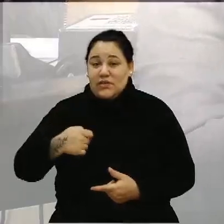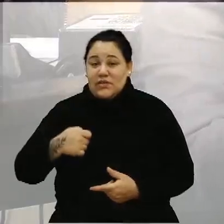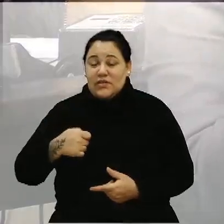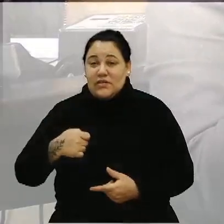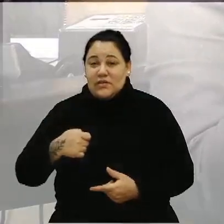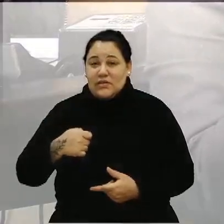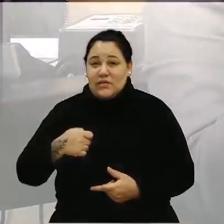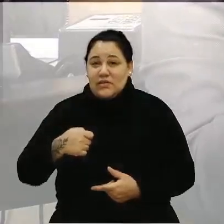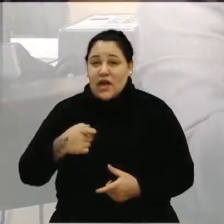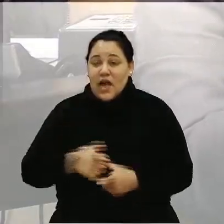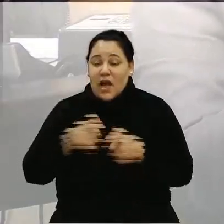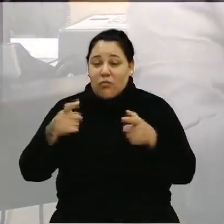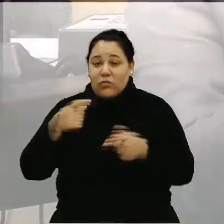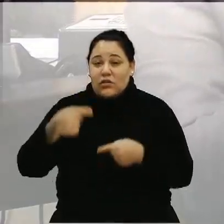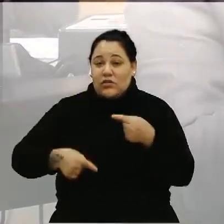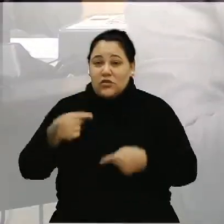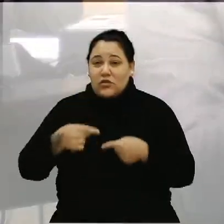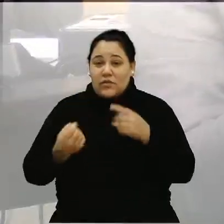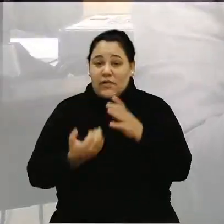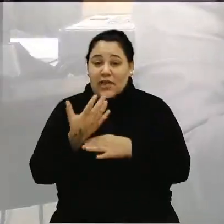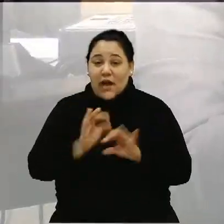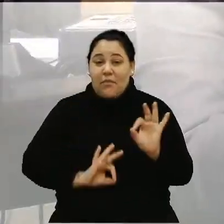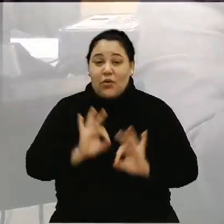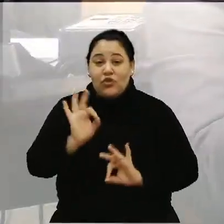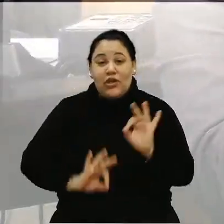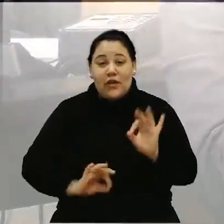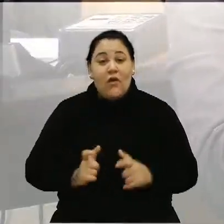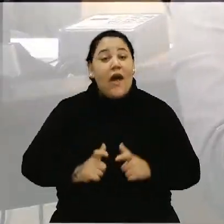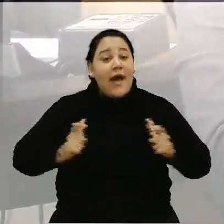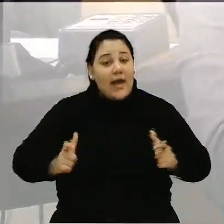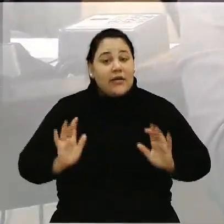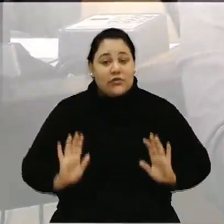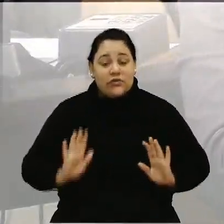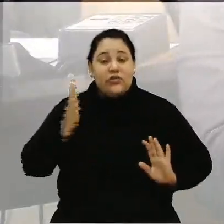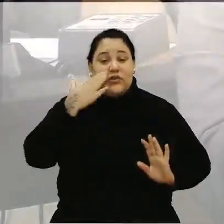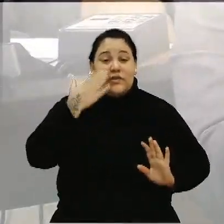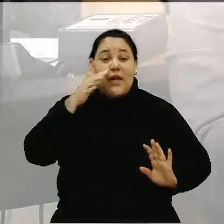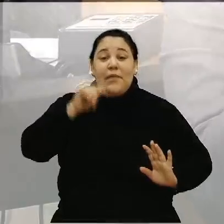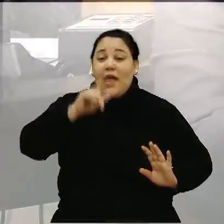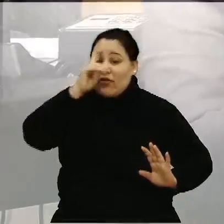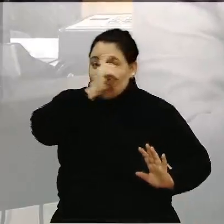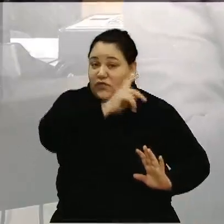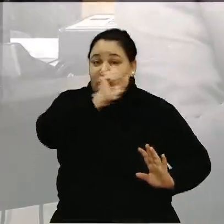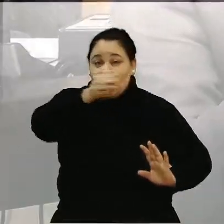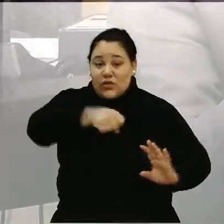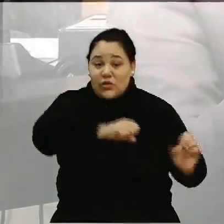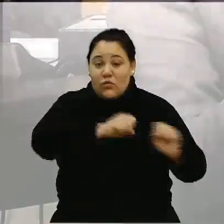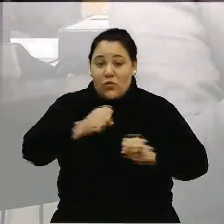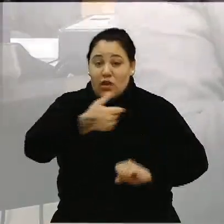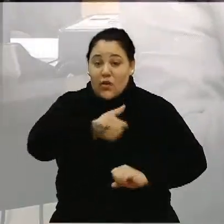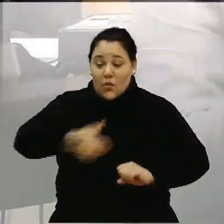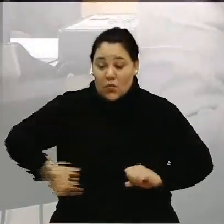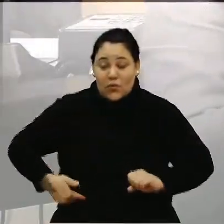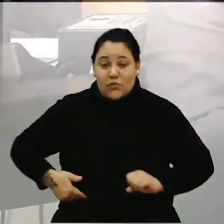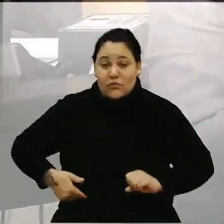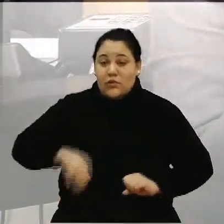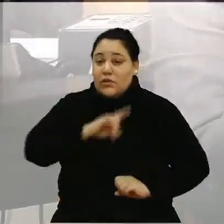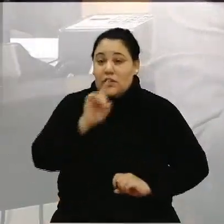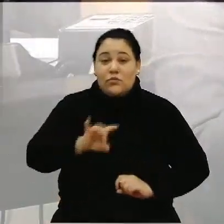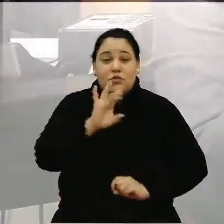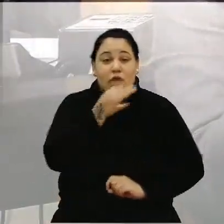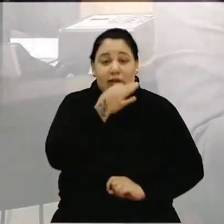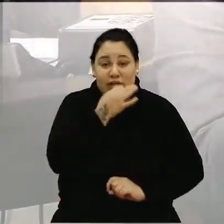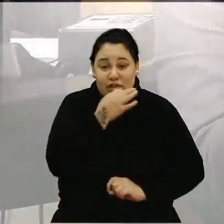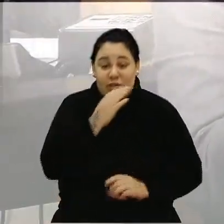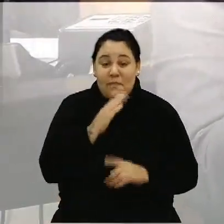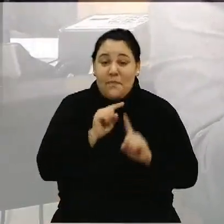essa discussão com projetos macros, e a gente sabe a dificuldade do poder público, não apenas em Caxias, mas